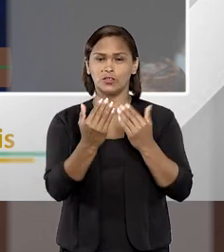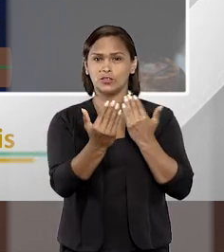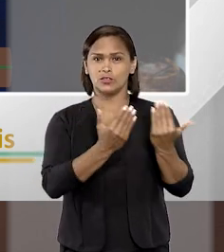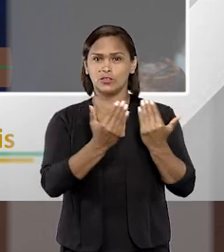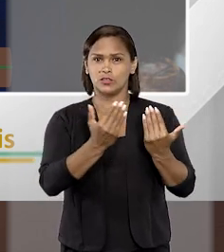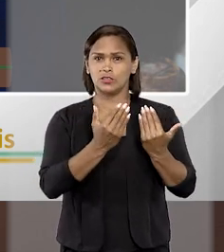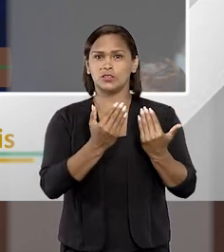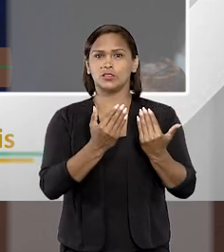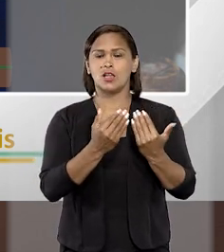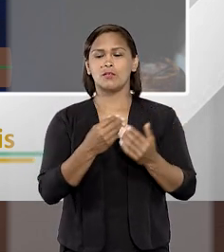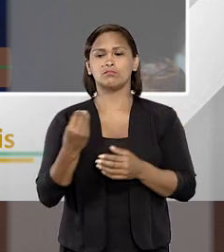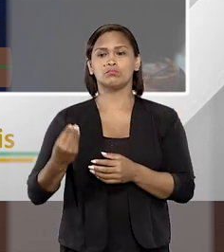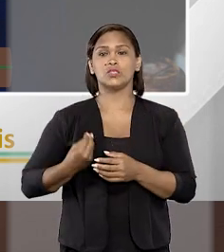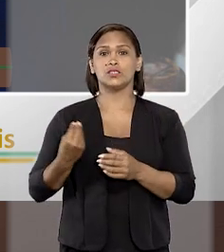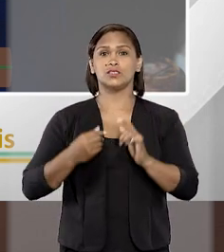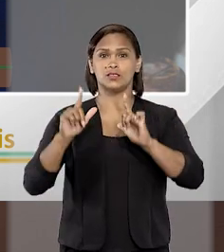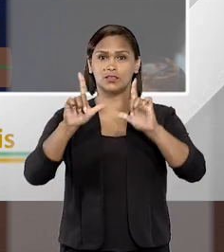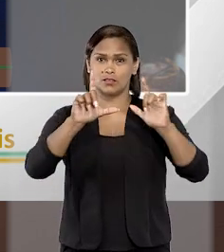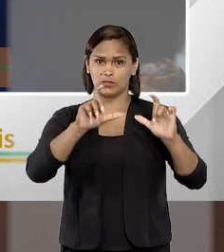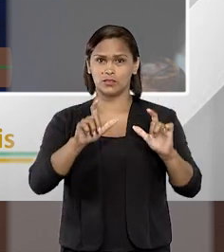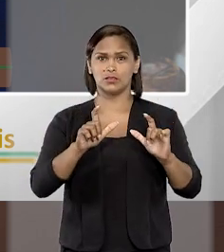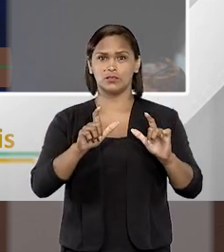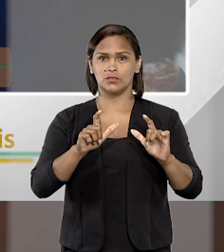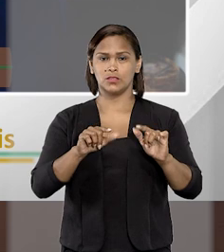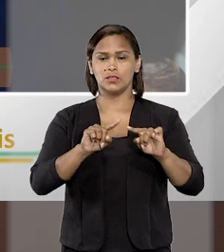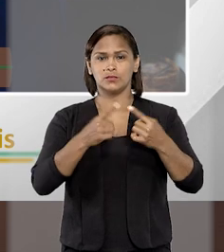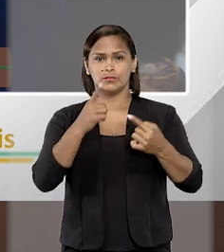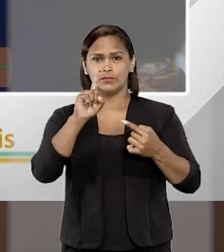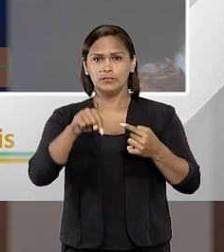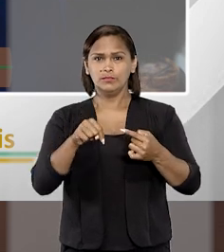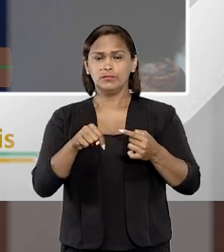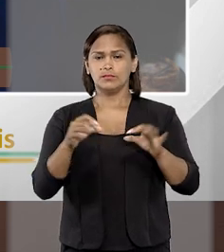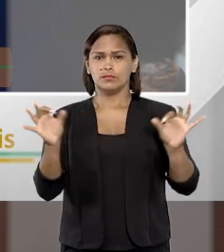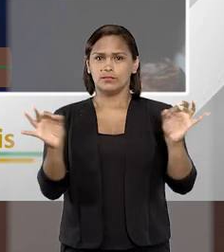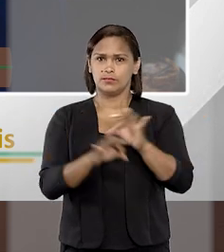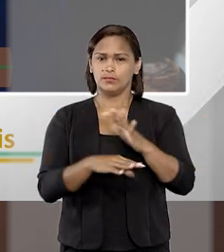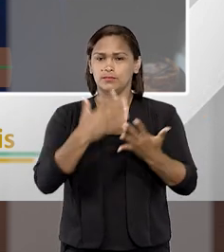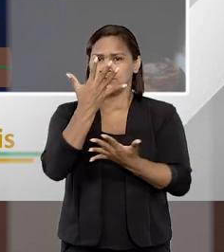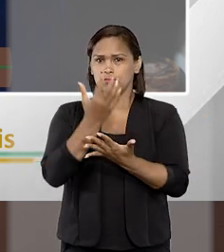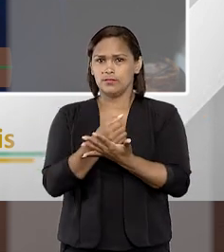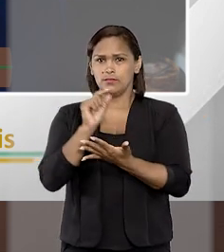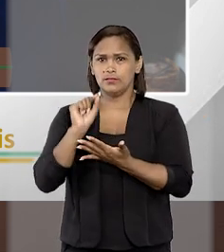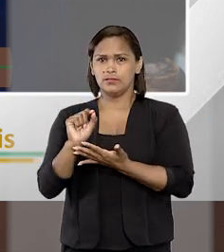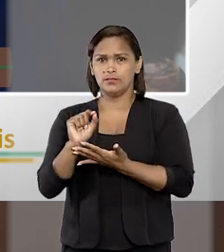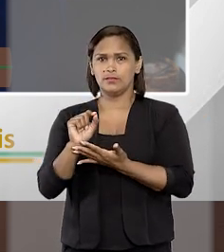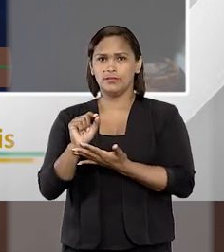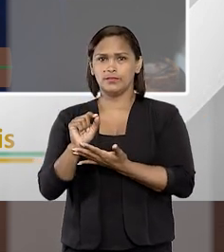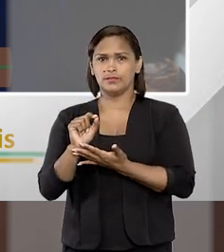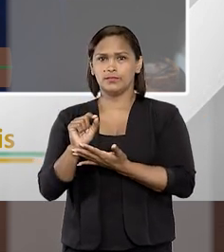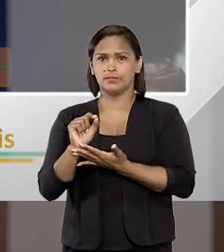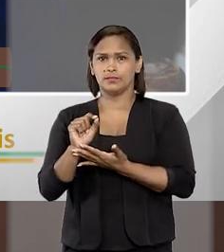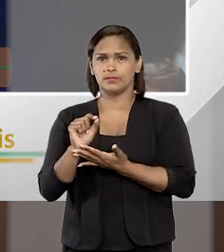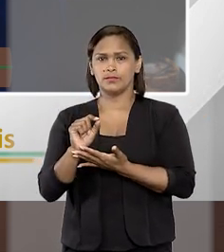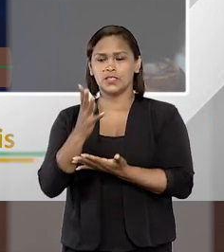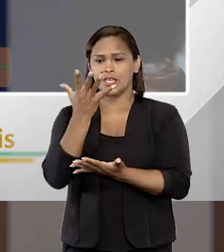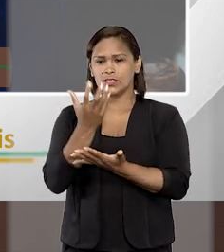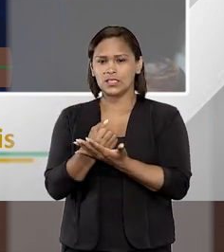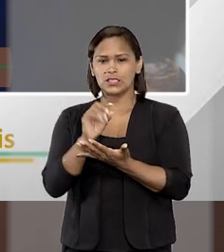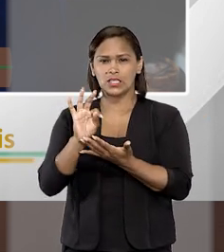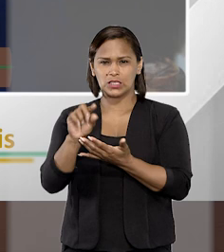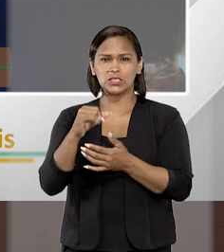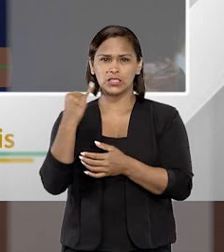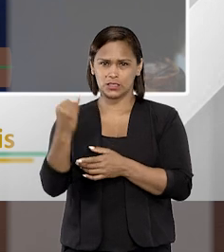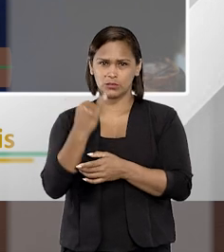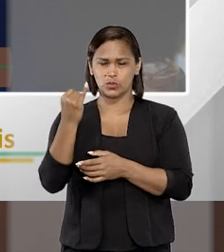reconhecimento presencial fotografia então nós acabamos tolerando que essa esse